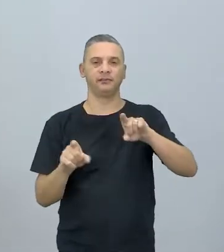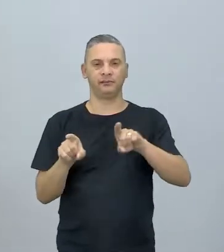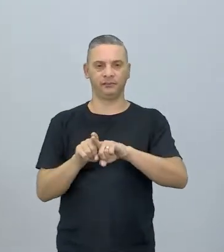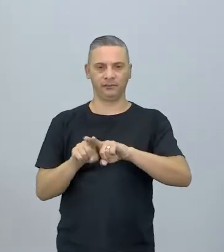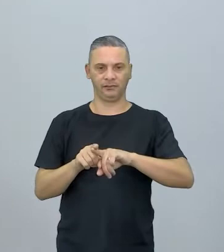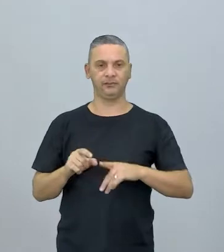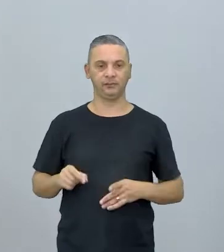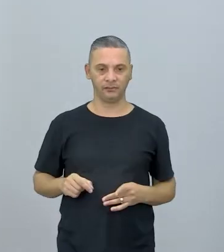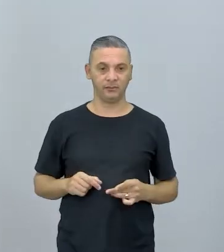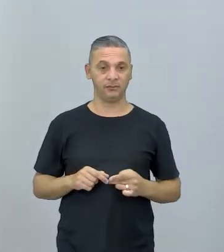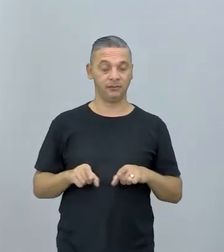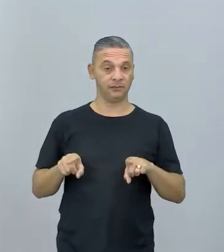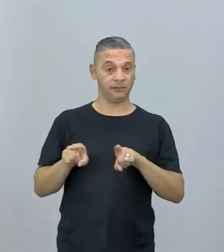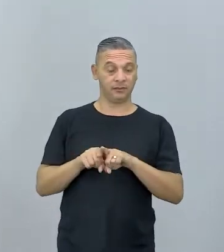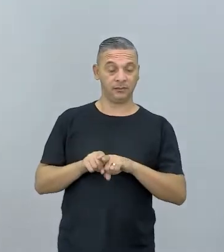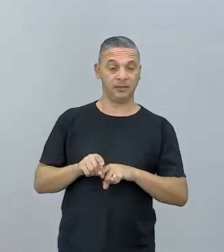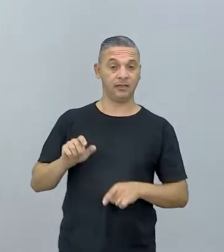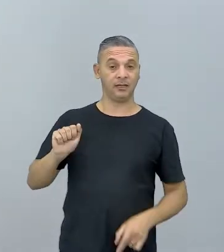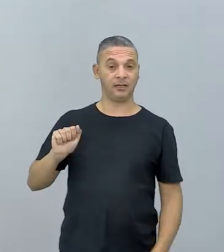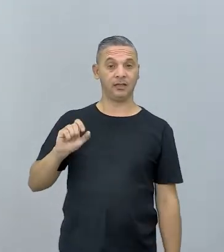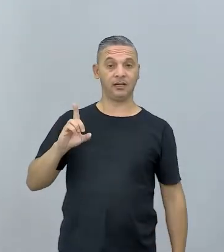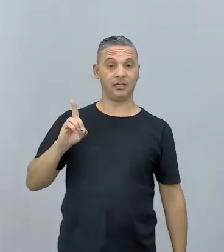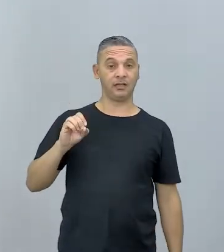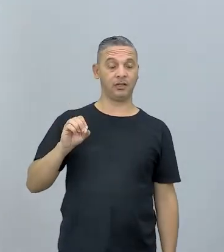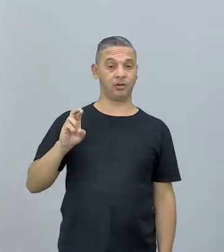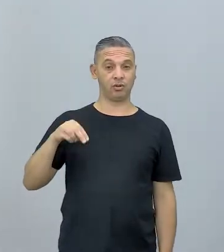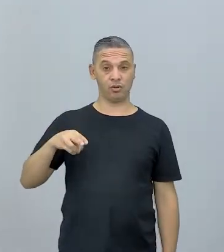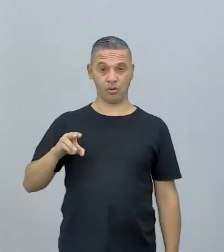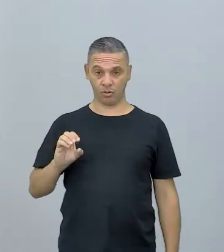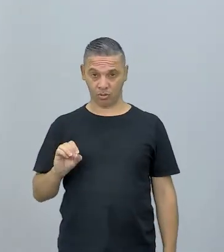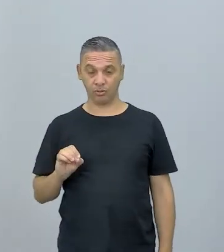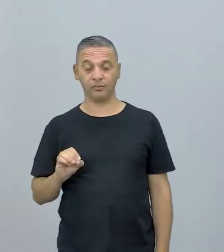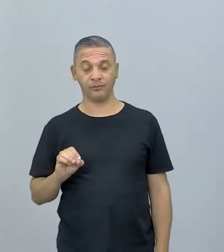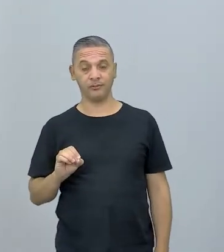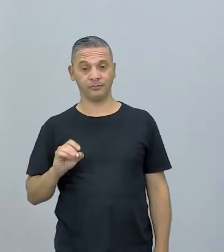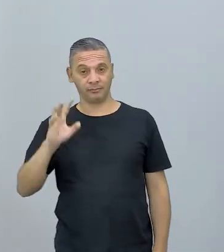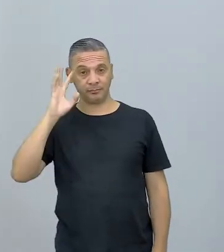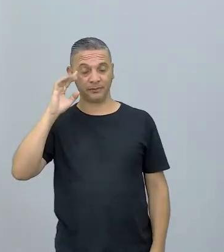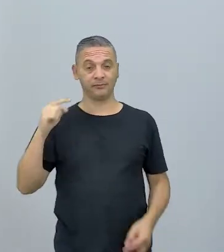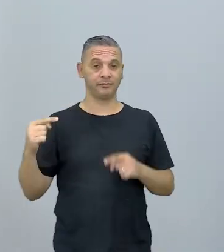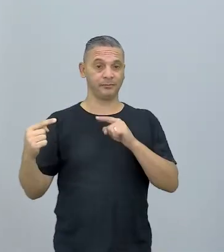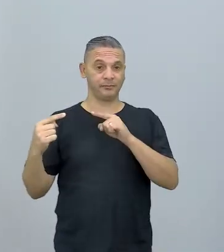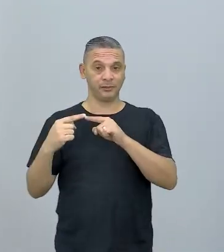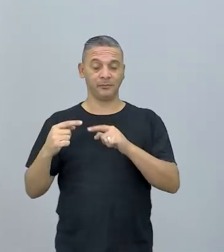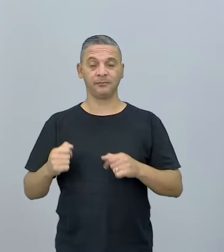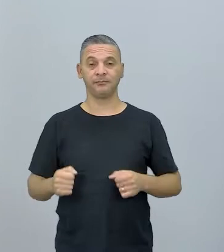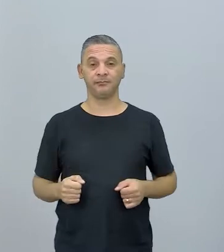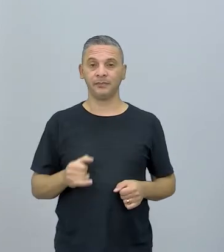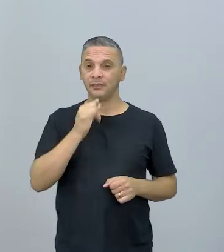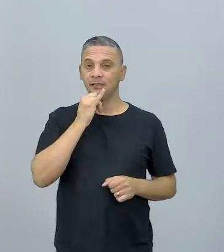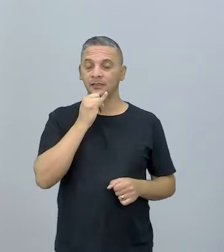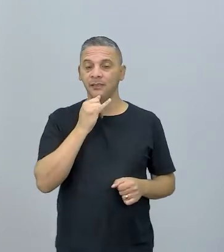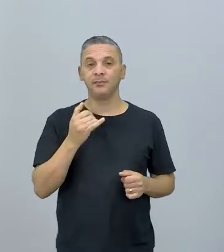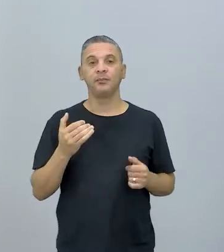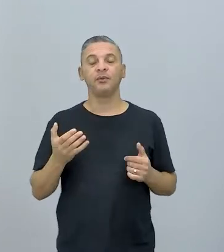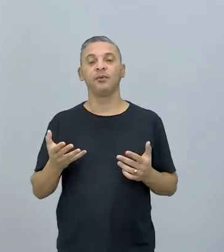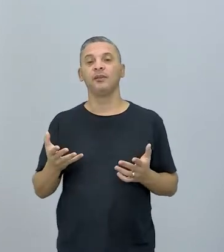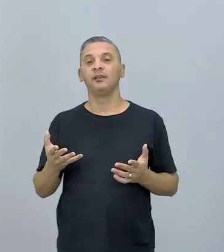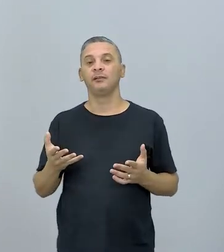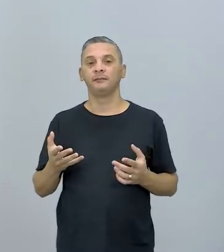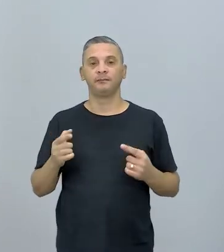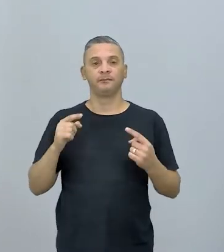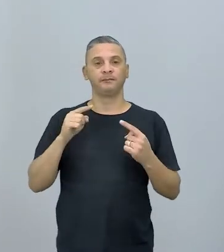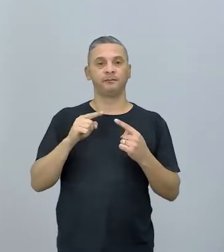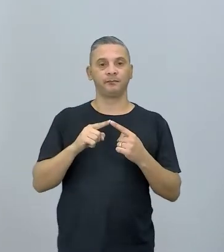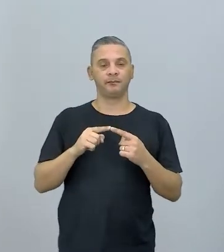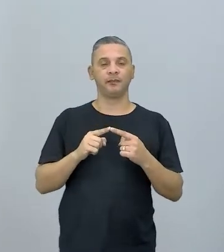E daí o Adorno também pensou nisso, ele pensou na migração. Então ele pensava que a posição com relação